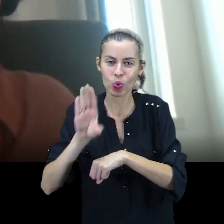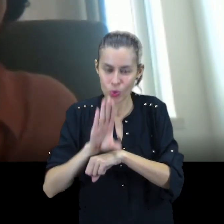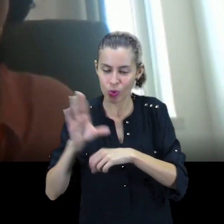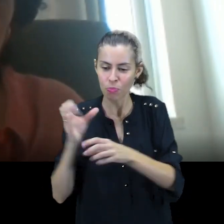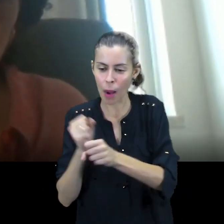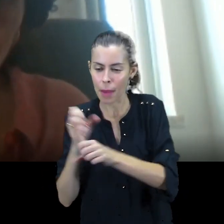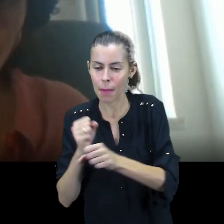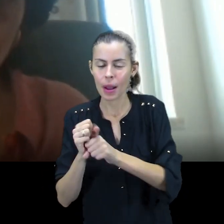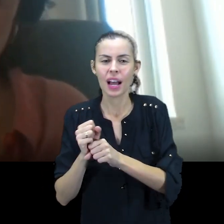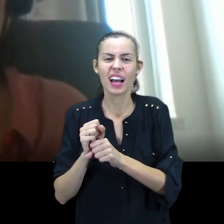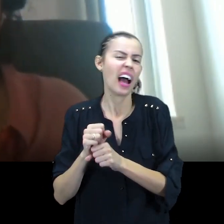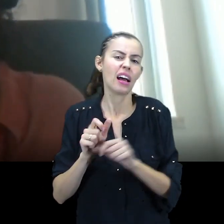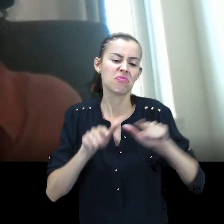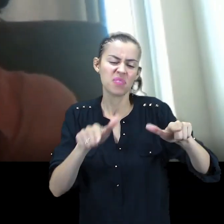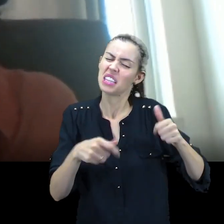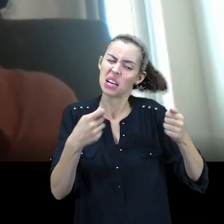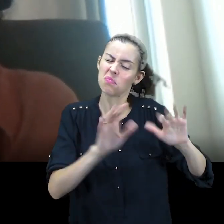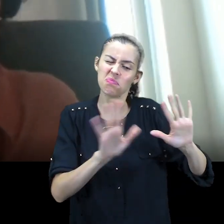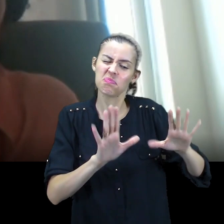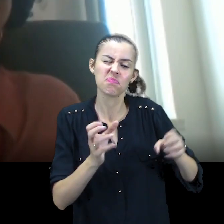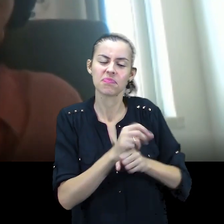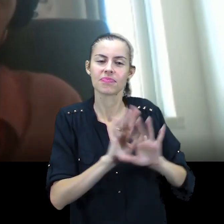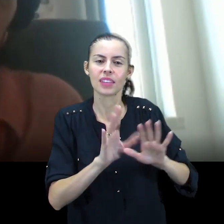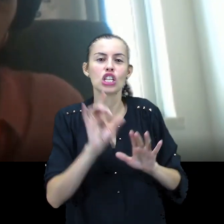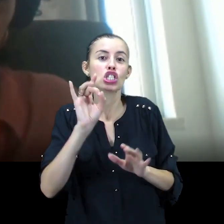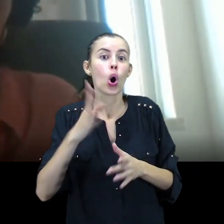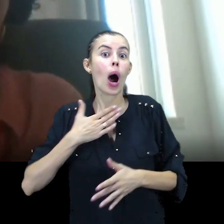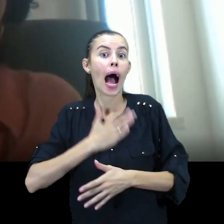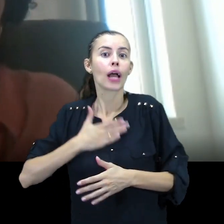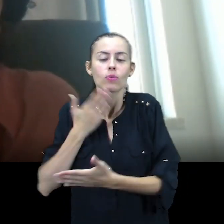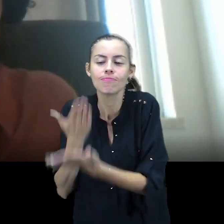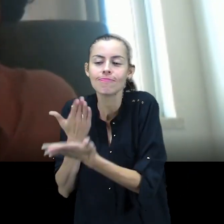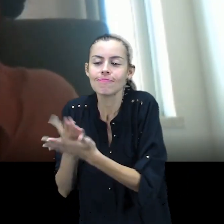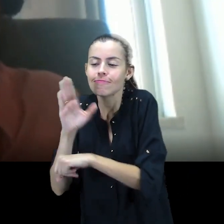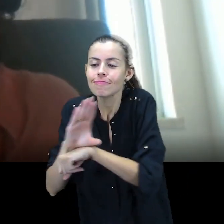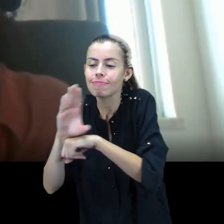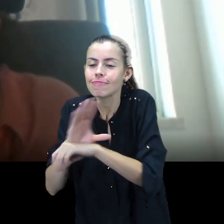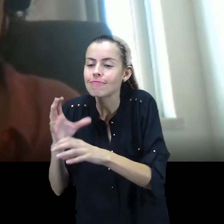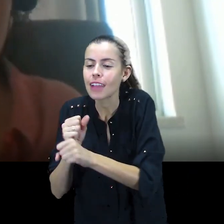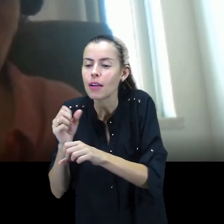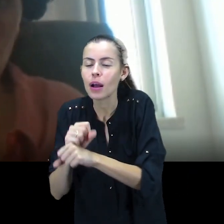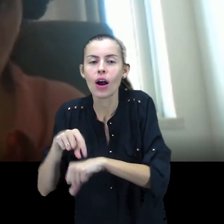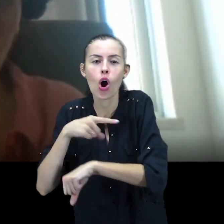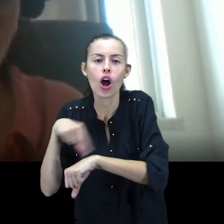gente, dentro da resolução de 2022, a gente colocou que é computado dentro da carga horária